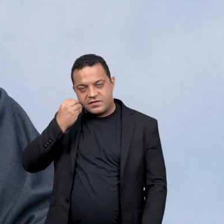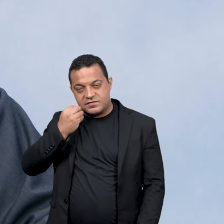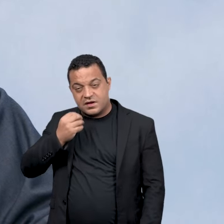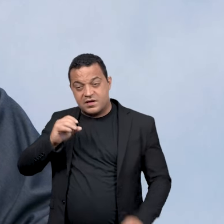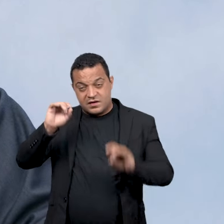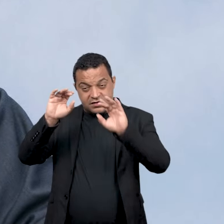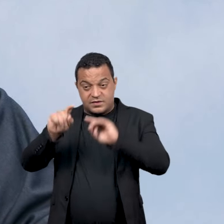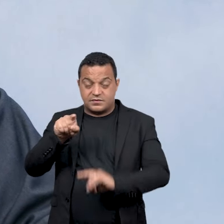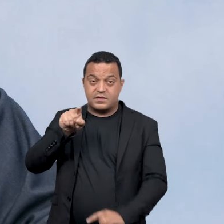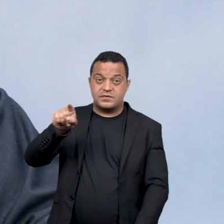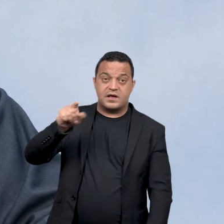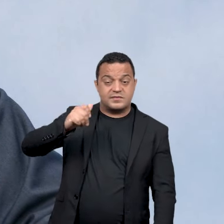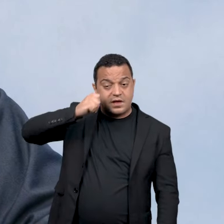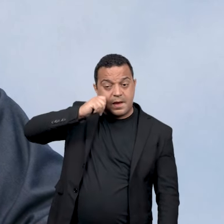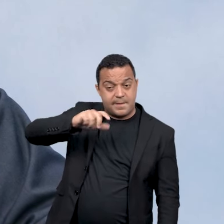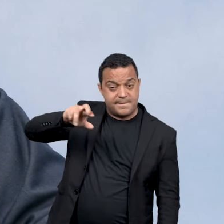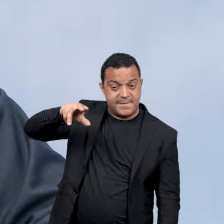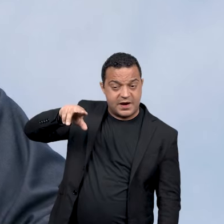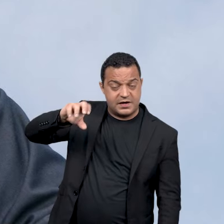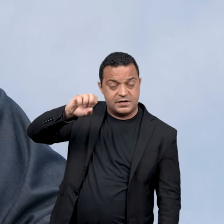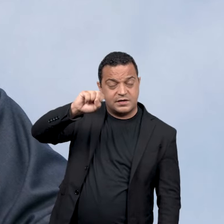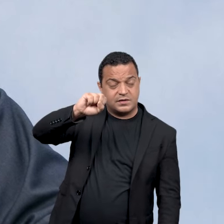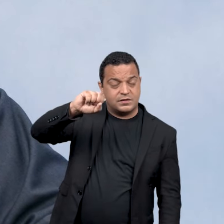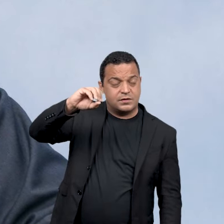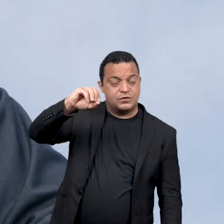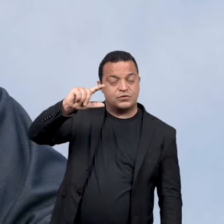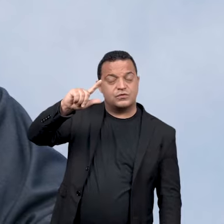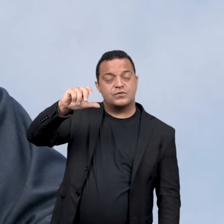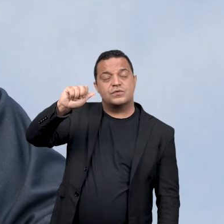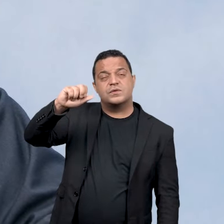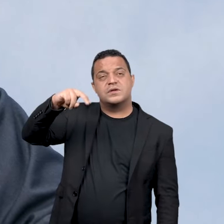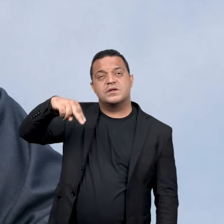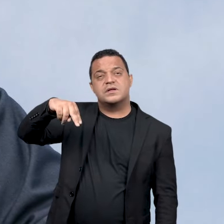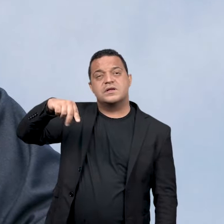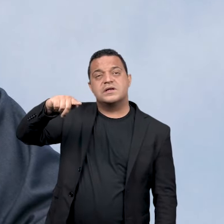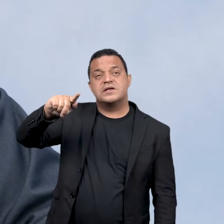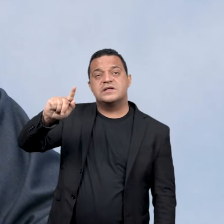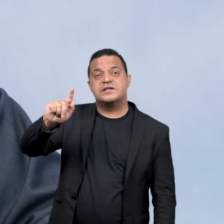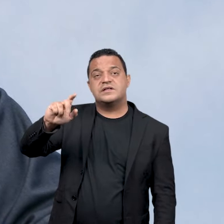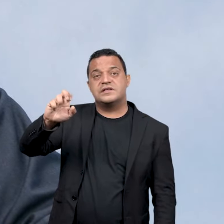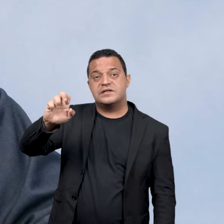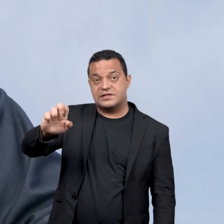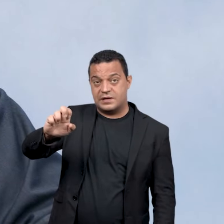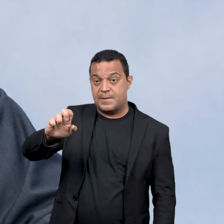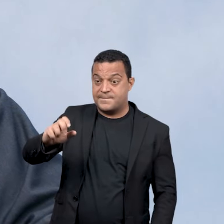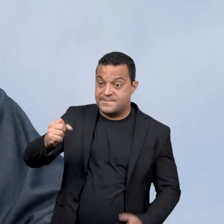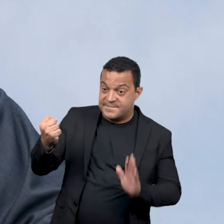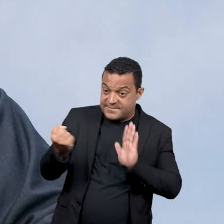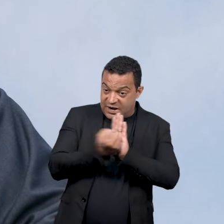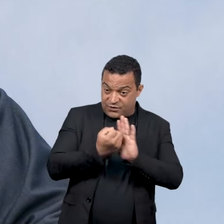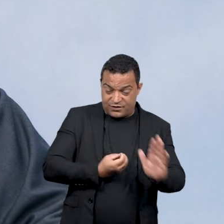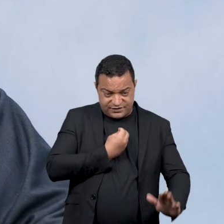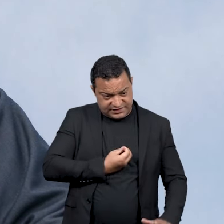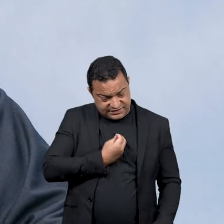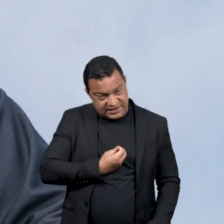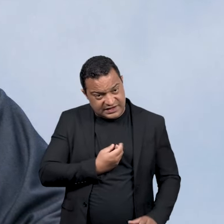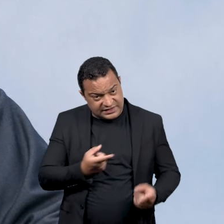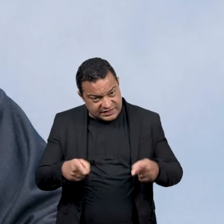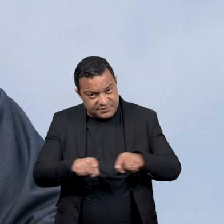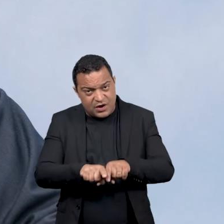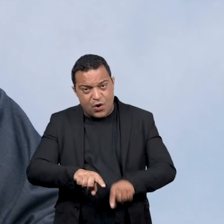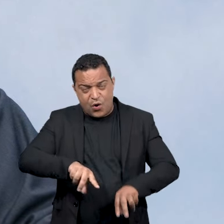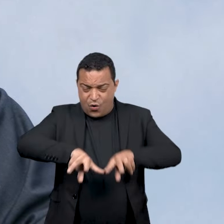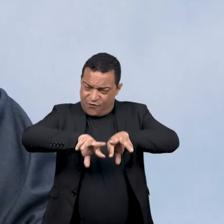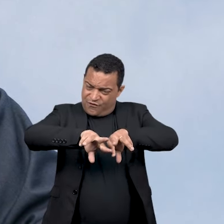irmã Solange viveu neste ano de 2025. E, por certo, isso foi não somente na vida dela, mas de